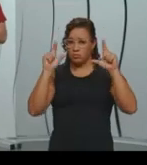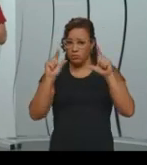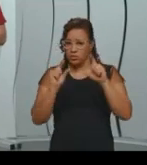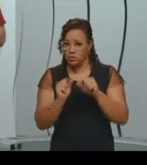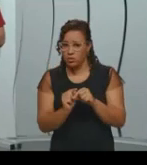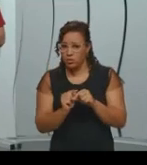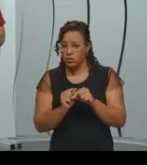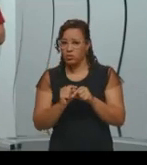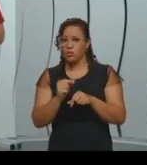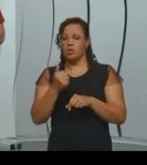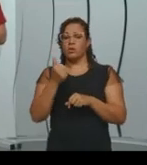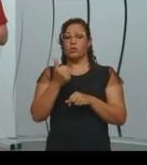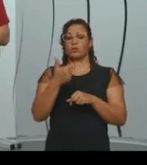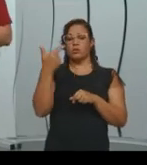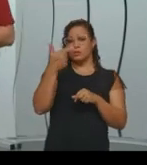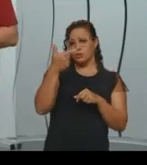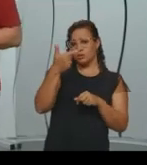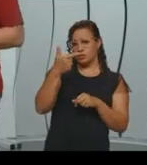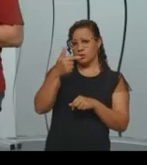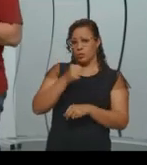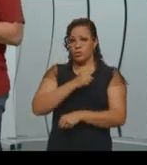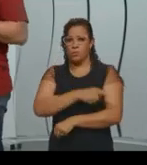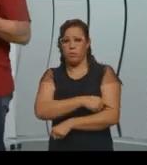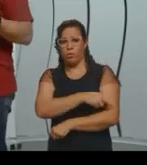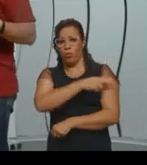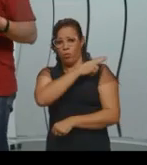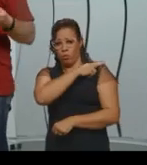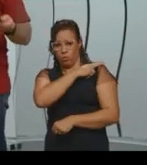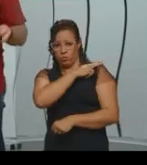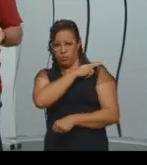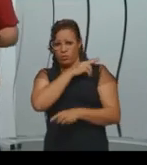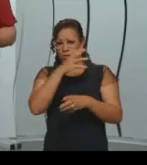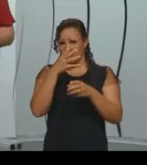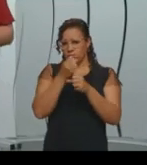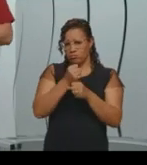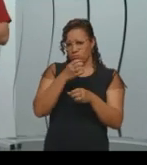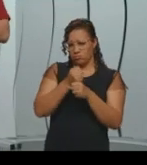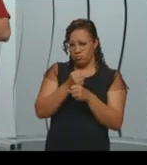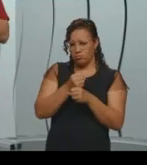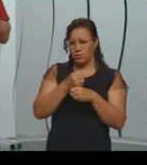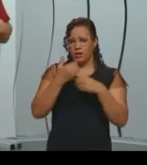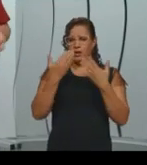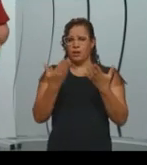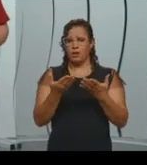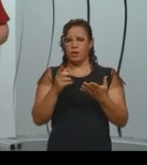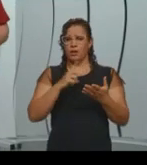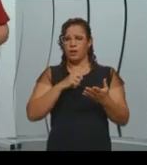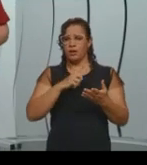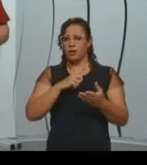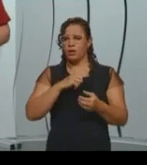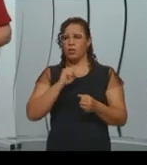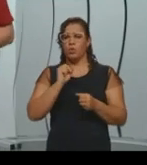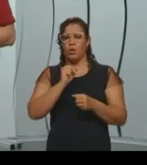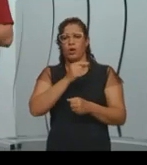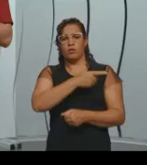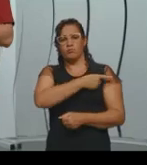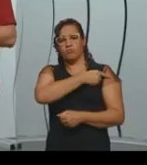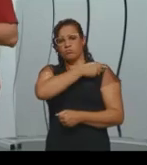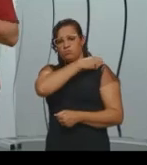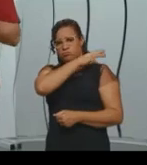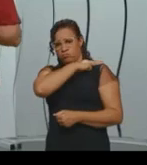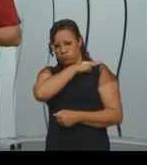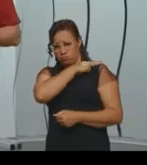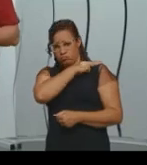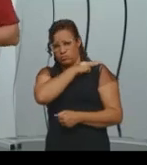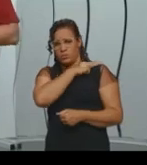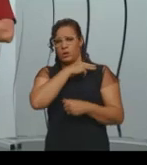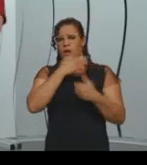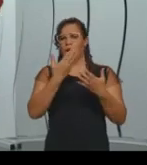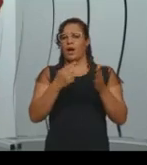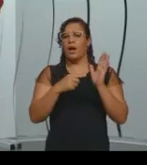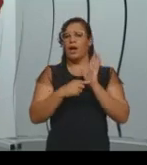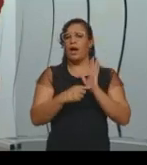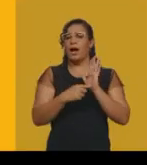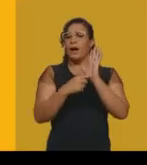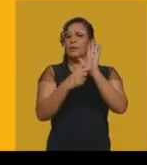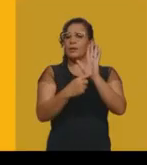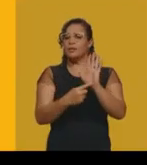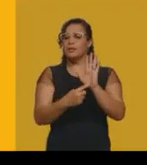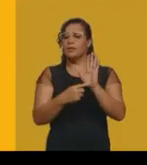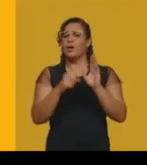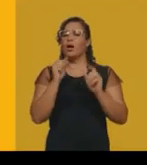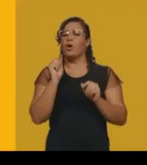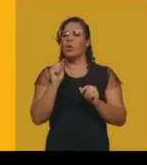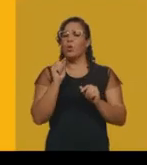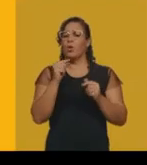ao quadrado, lá no finalzinho. Então, toda função de segundo grau, uma função quadrática, ela é representada como